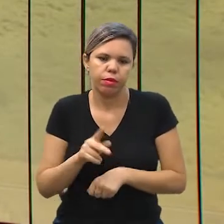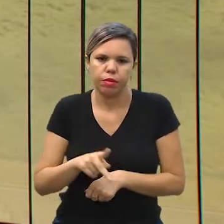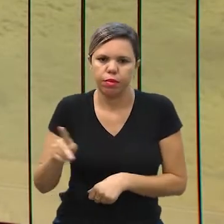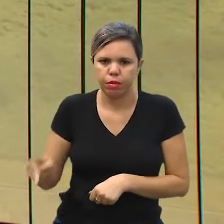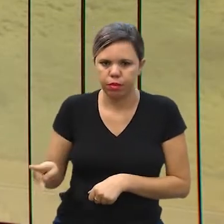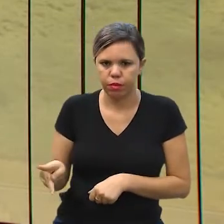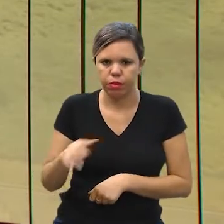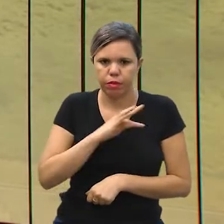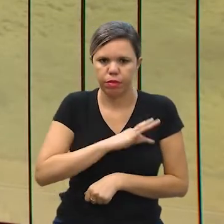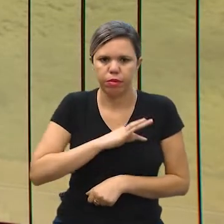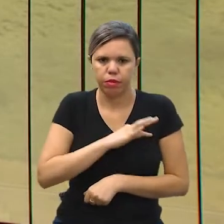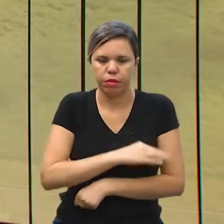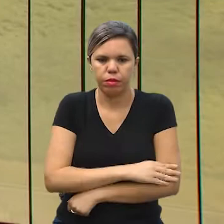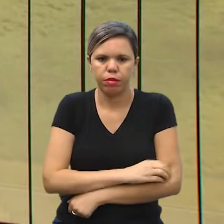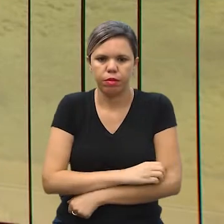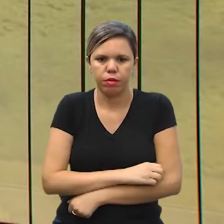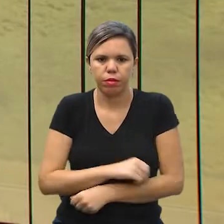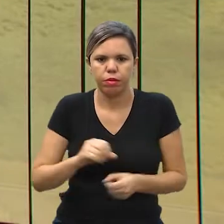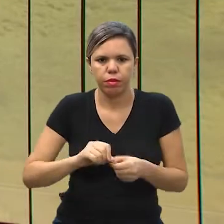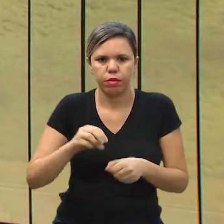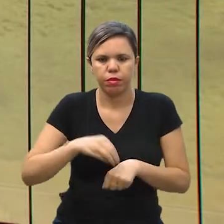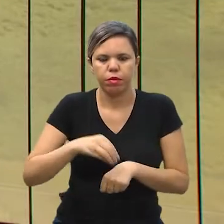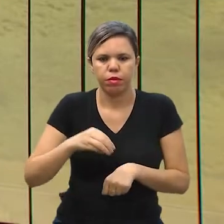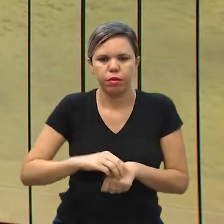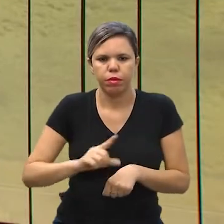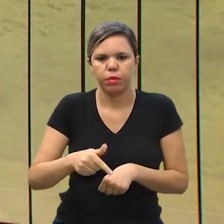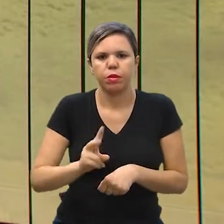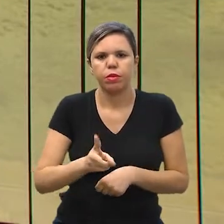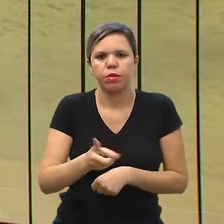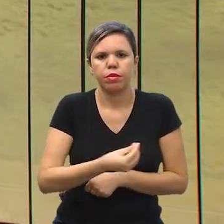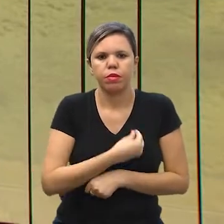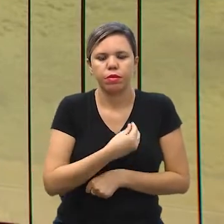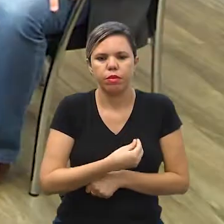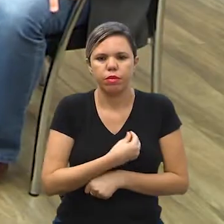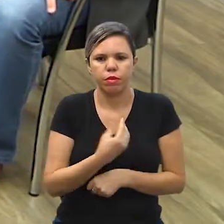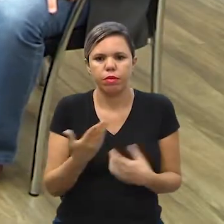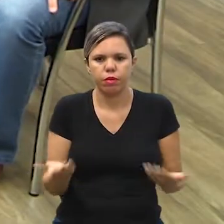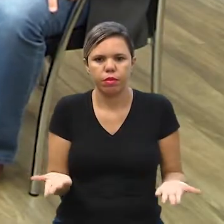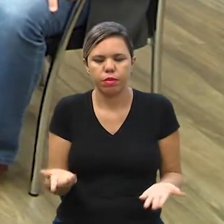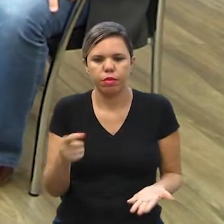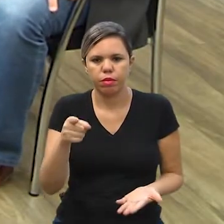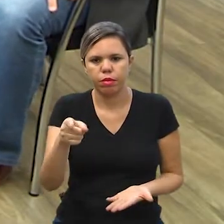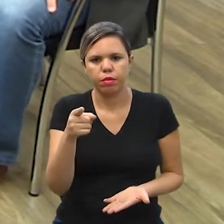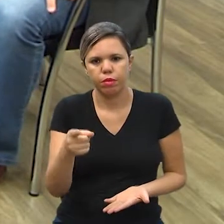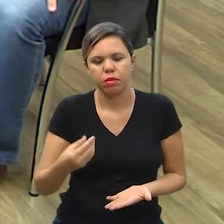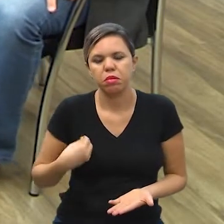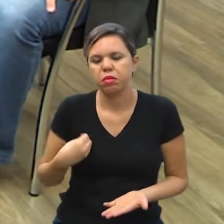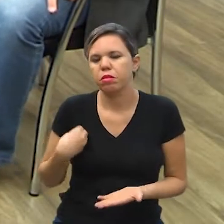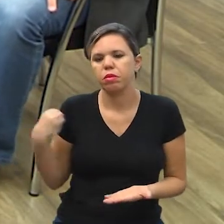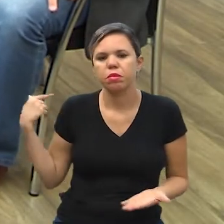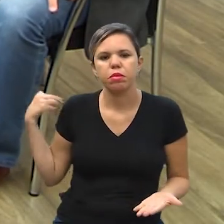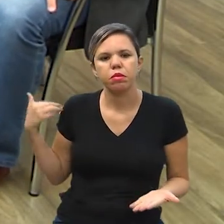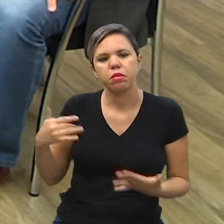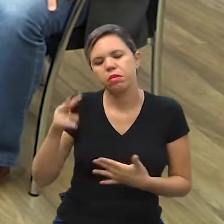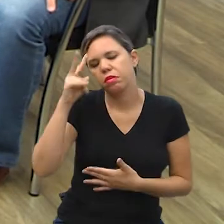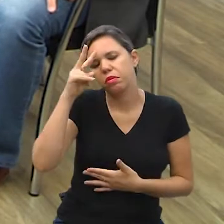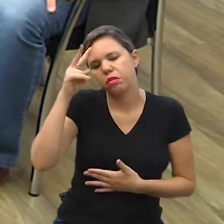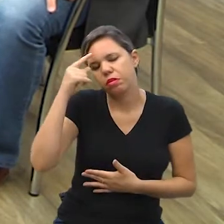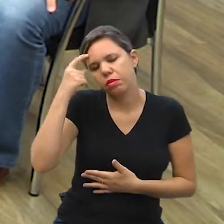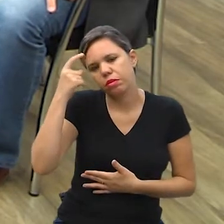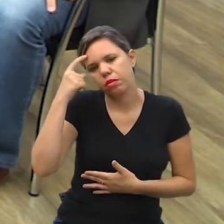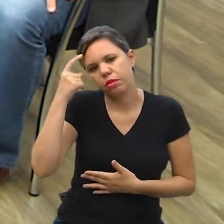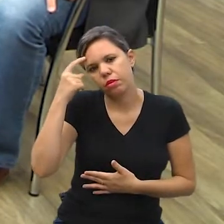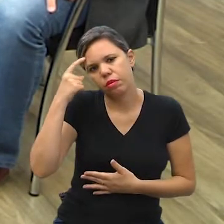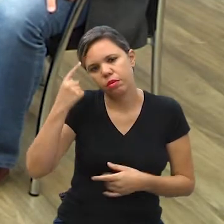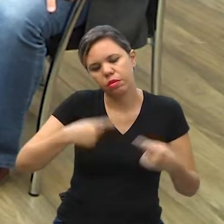só que como professor de ensino técnico aí fiz um mestrado e daí seguiu a vida Paulo quando aqui na sua vida você